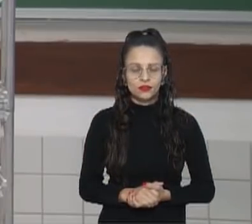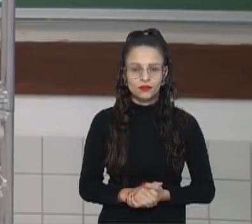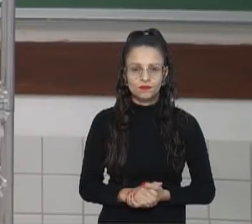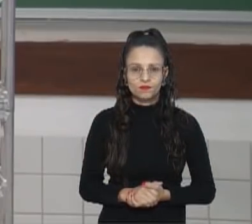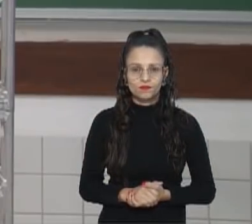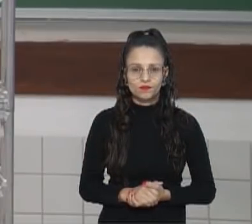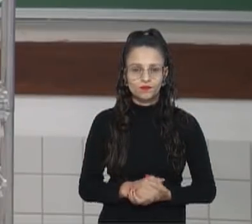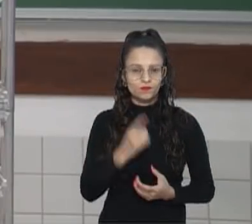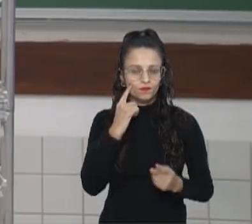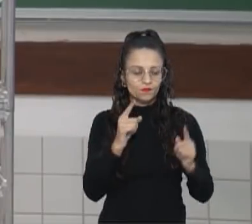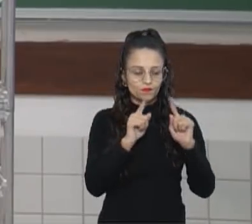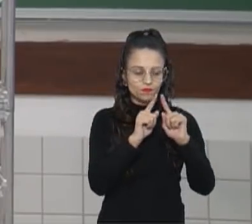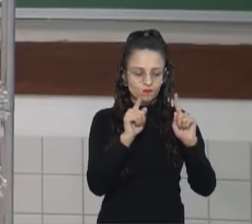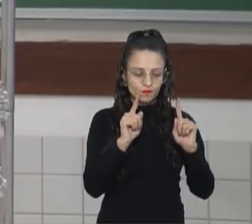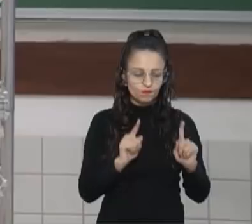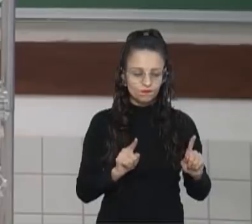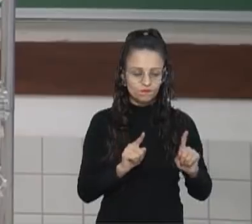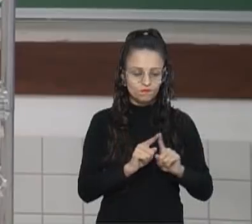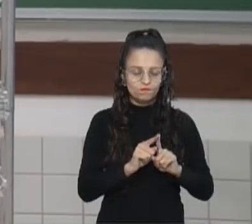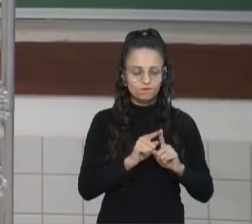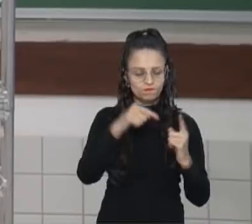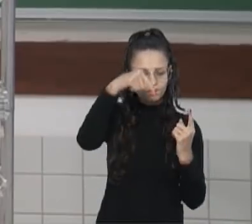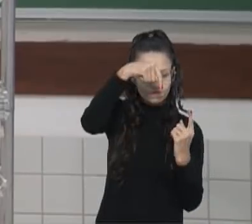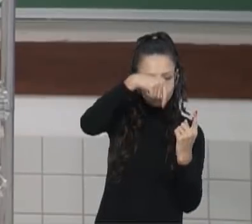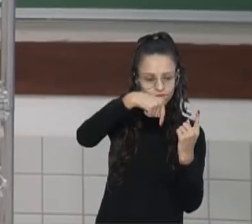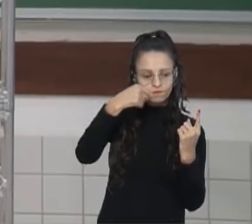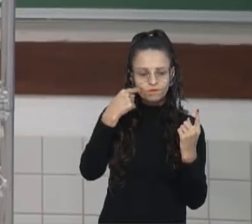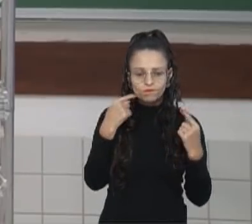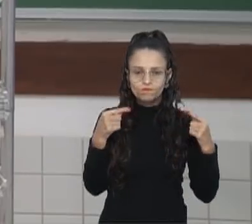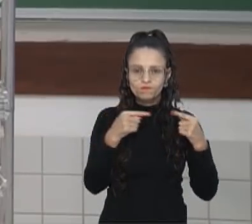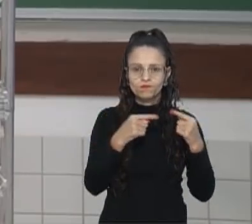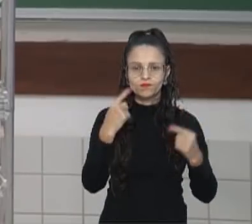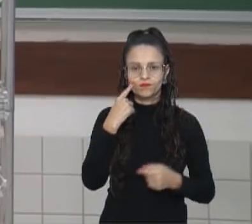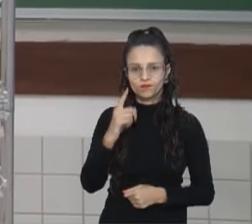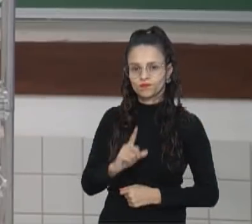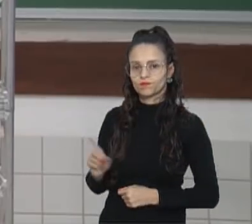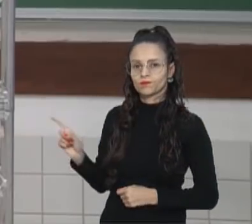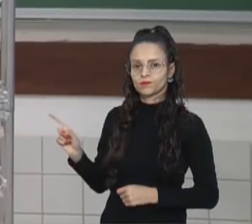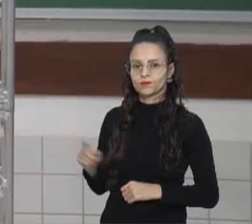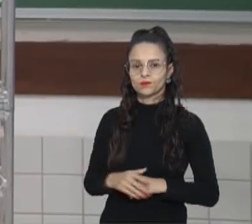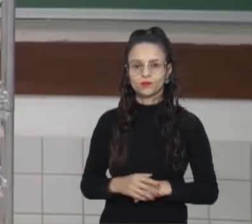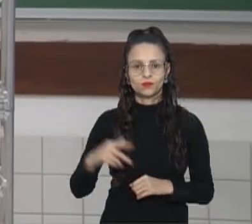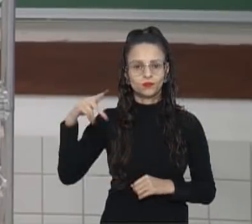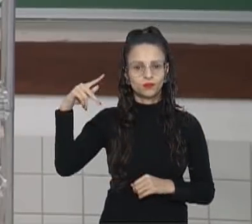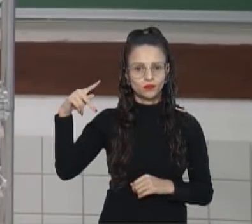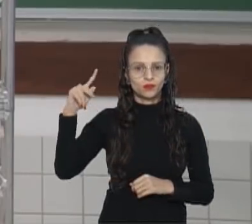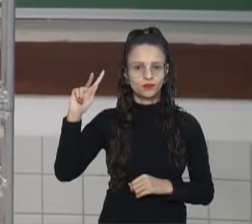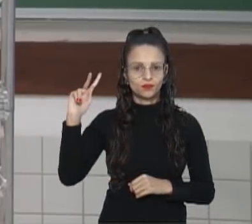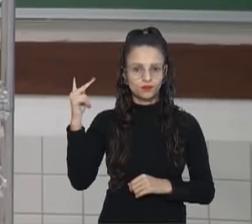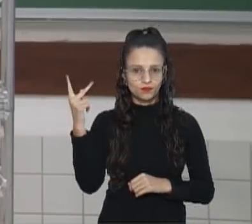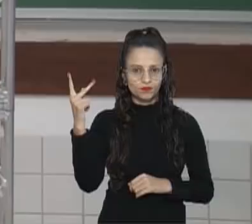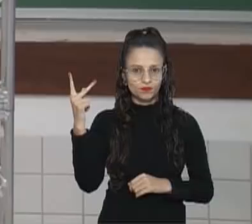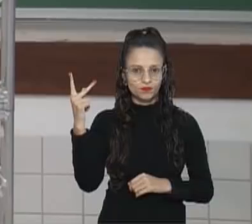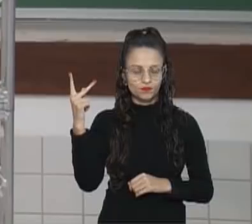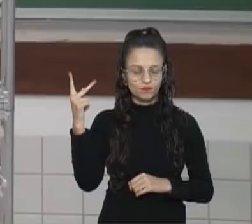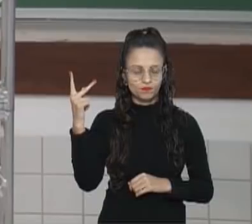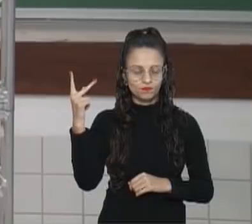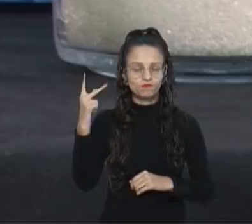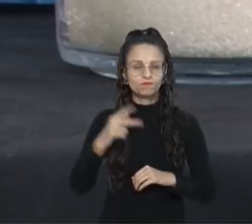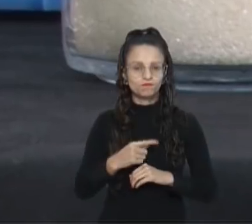acordo com a minha tabela aqui, bem bonita. Olha só, pH,